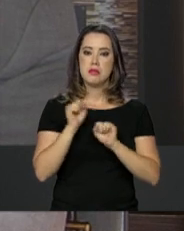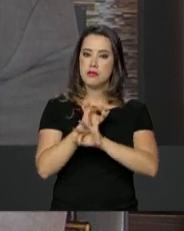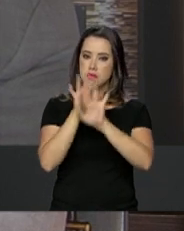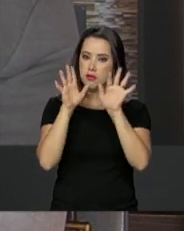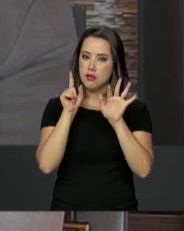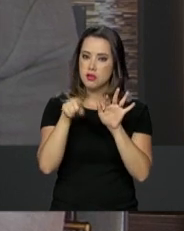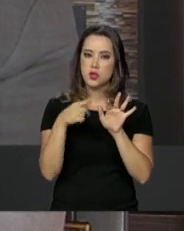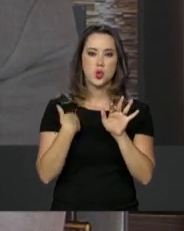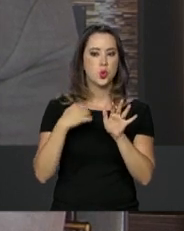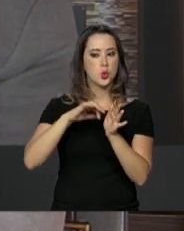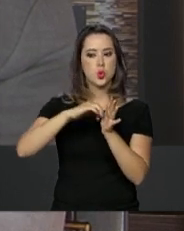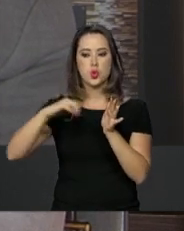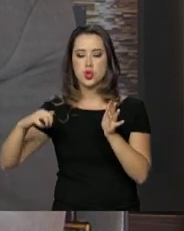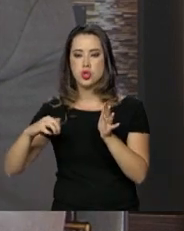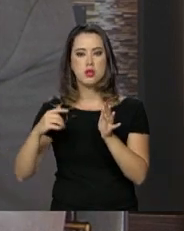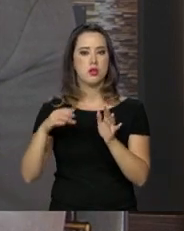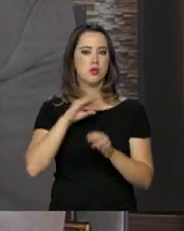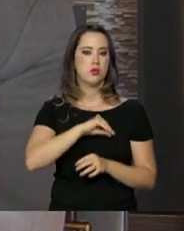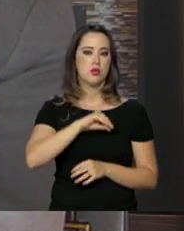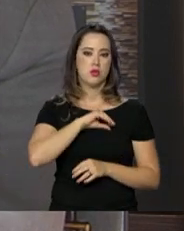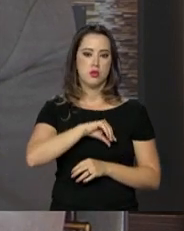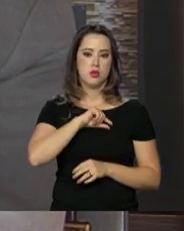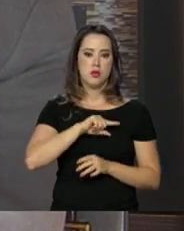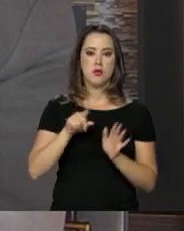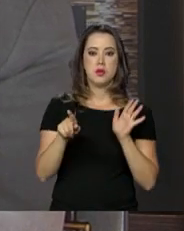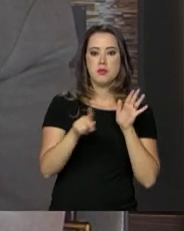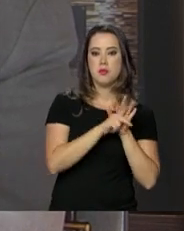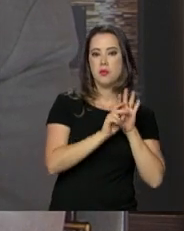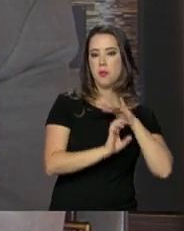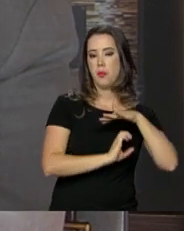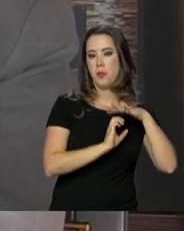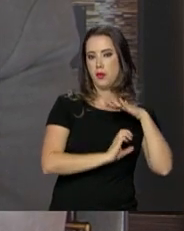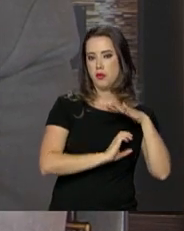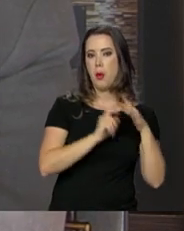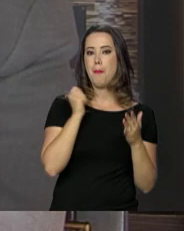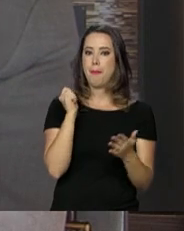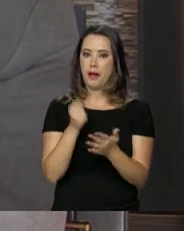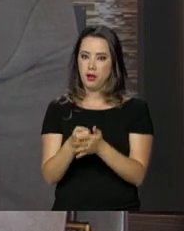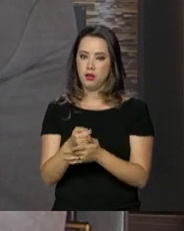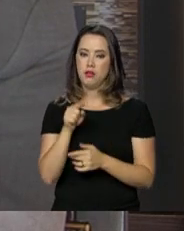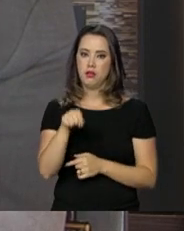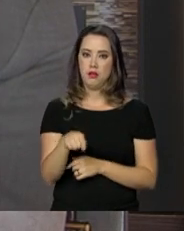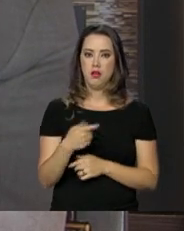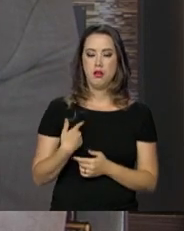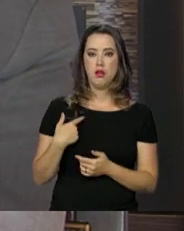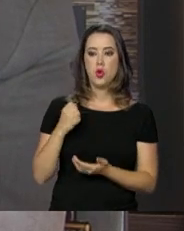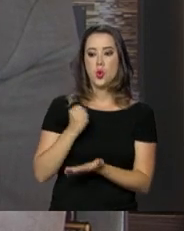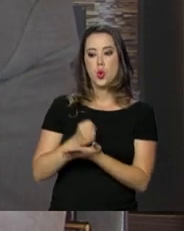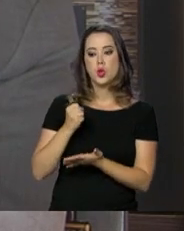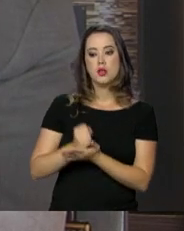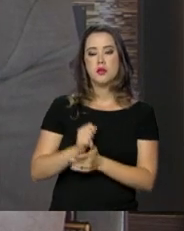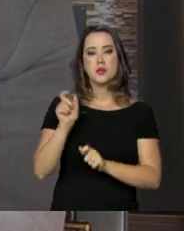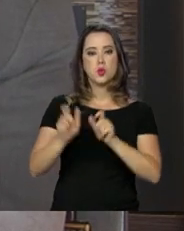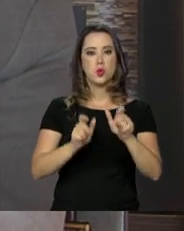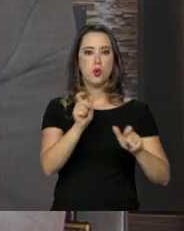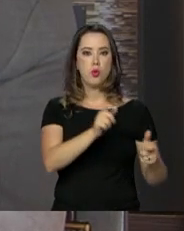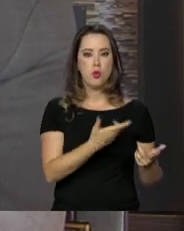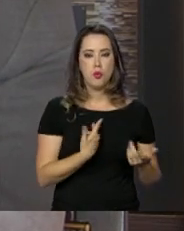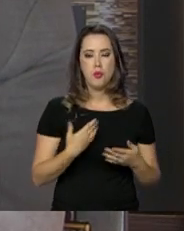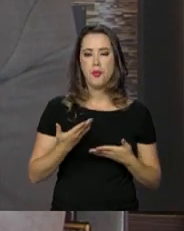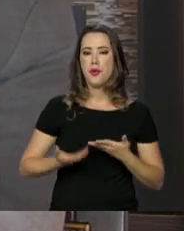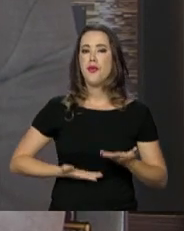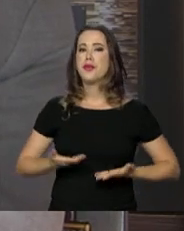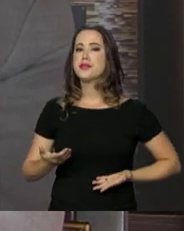não é um desconto em salário mais um encargo do empregador empregar alguém ou contratar alguém para a